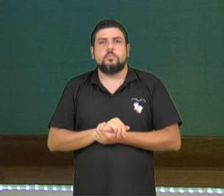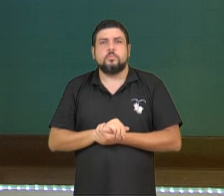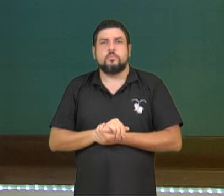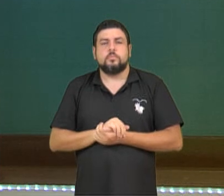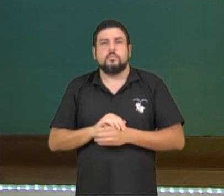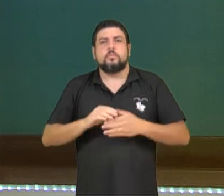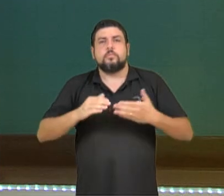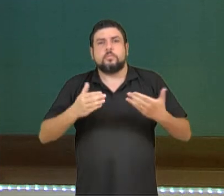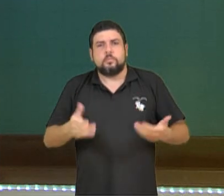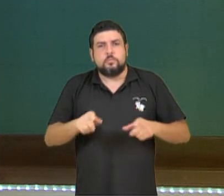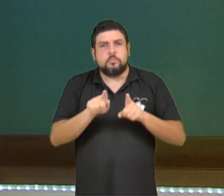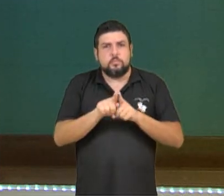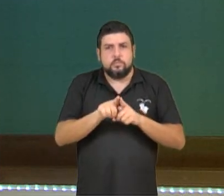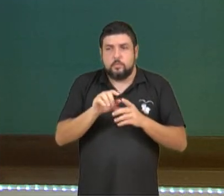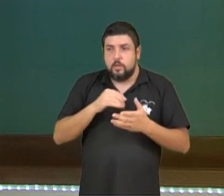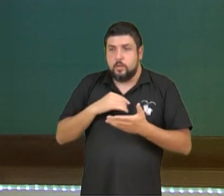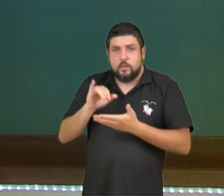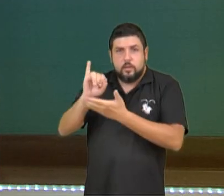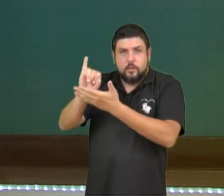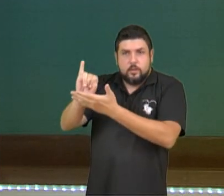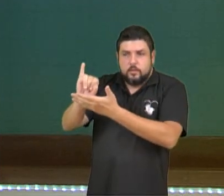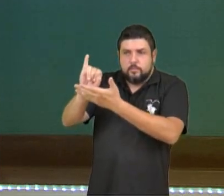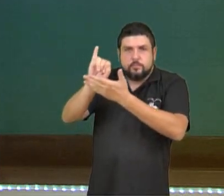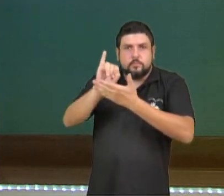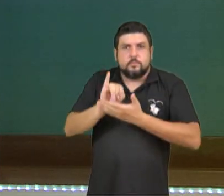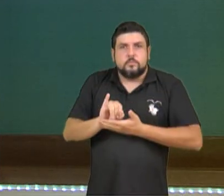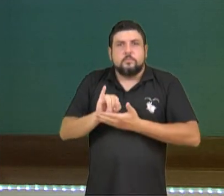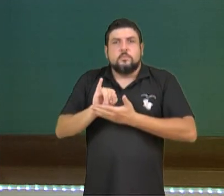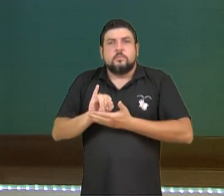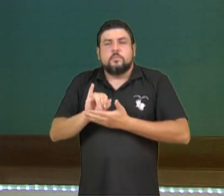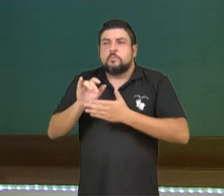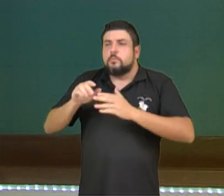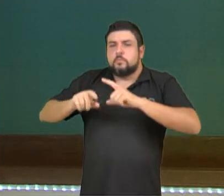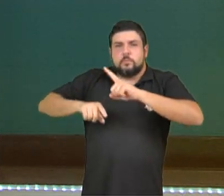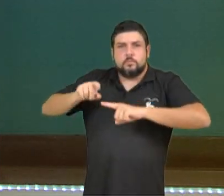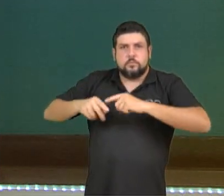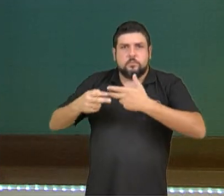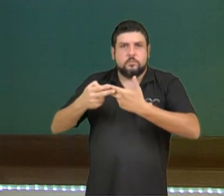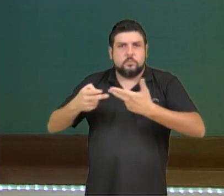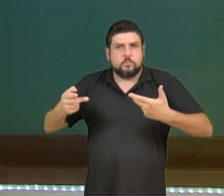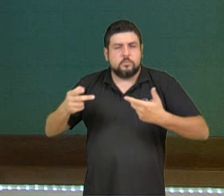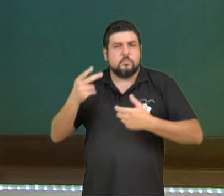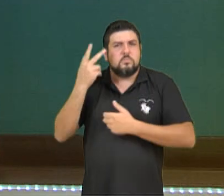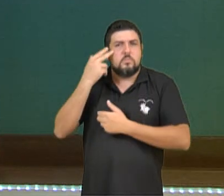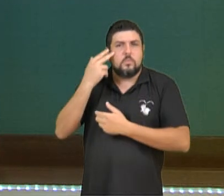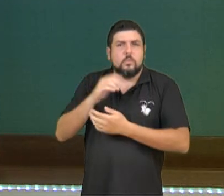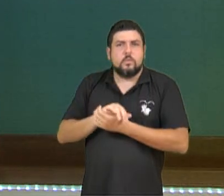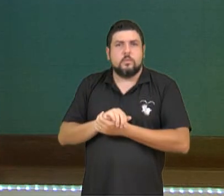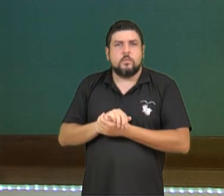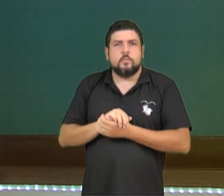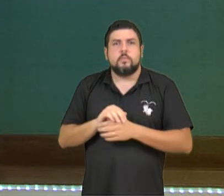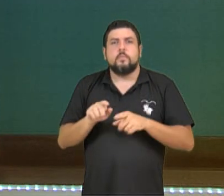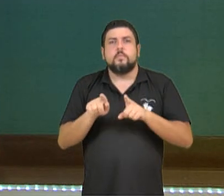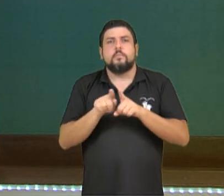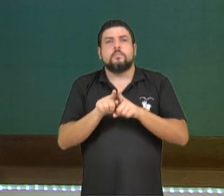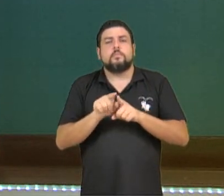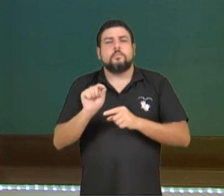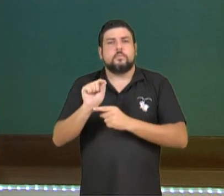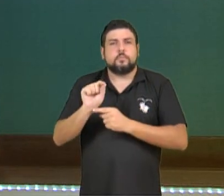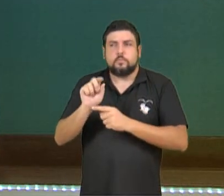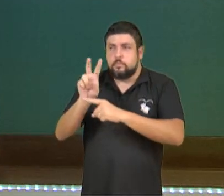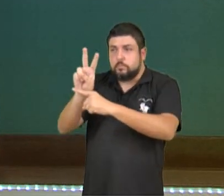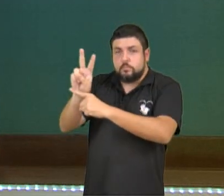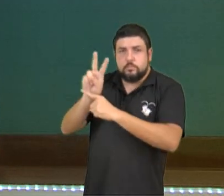também importamos produtos industrializados, isso geral, também emprestamos